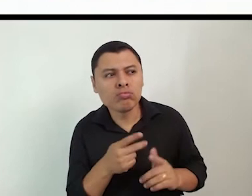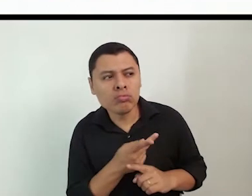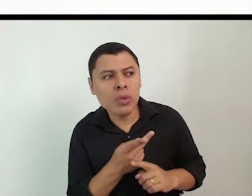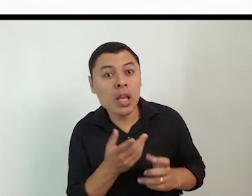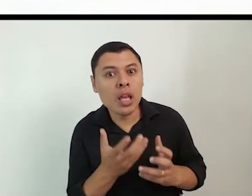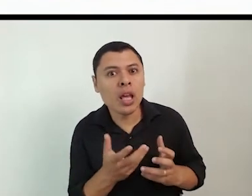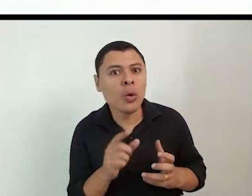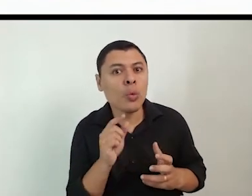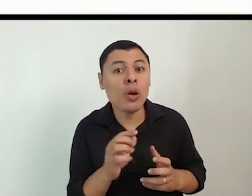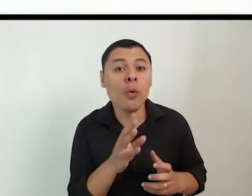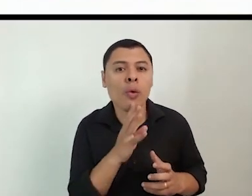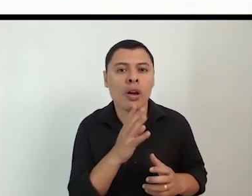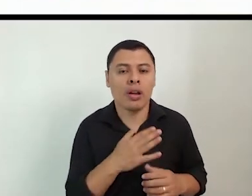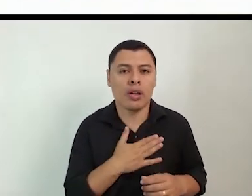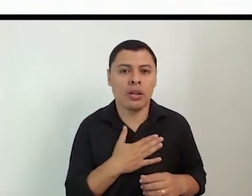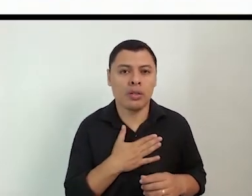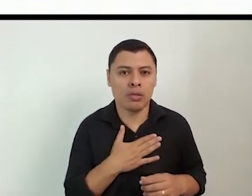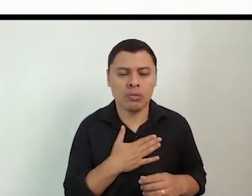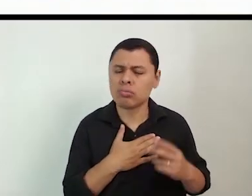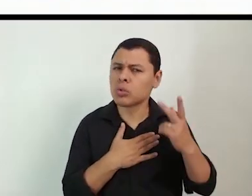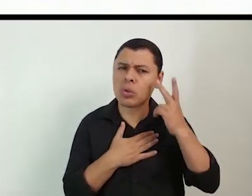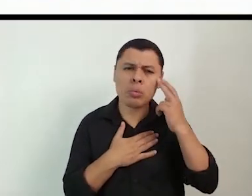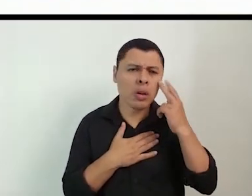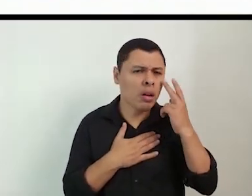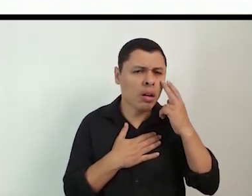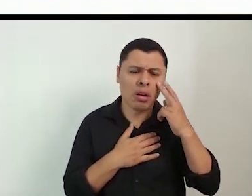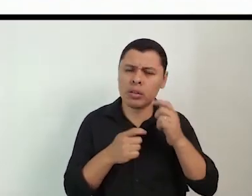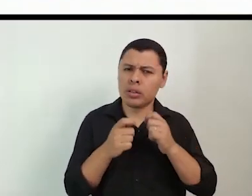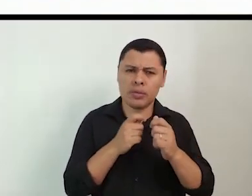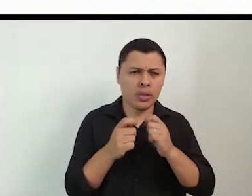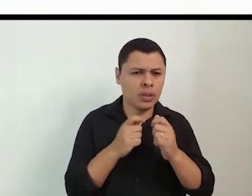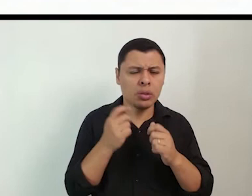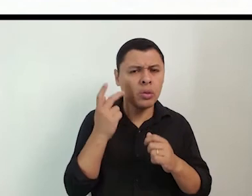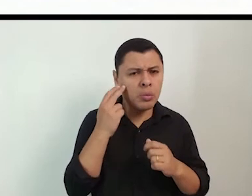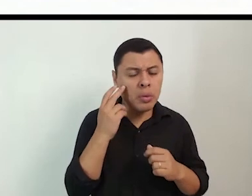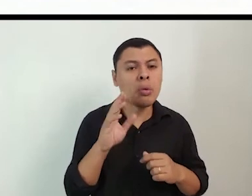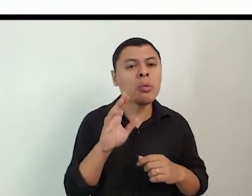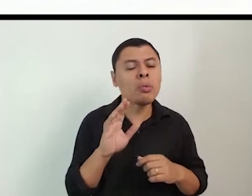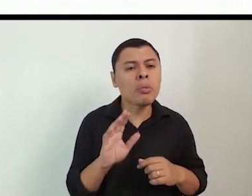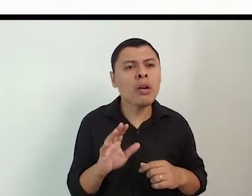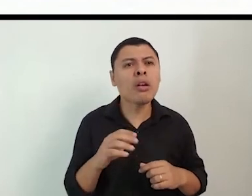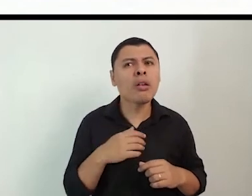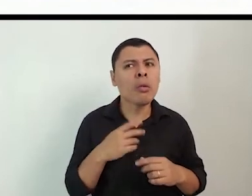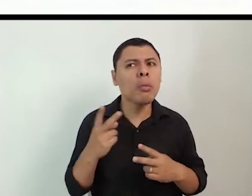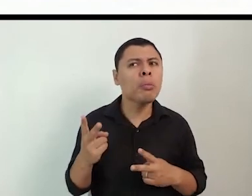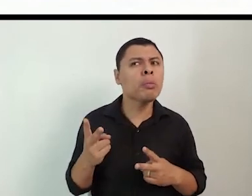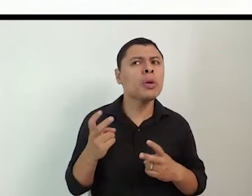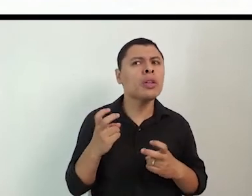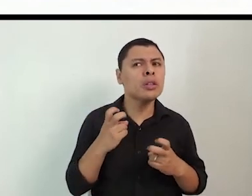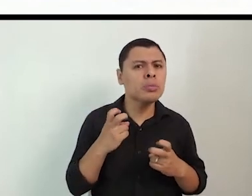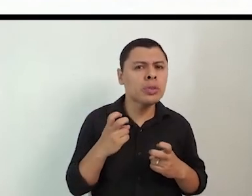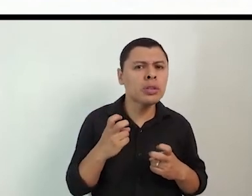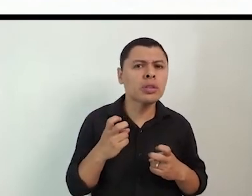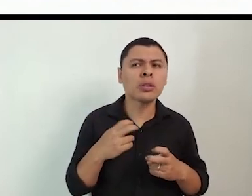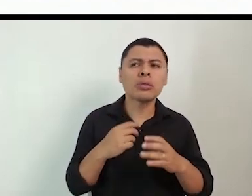em me conhecer, o que é normal durante uma entrevista, né? Mas ao mesmo tempo eu percebia que quando eu